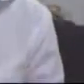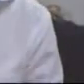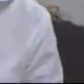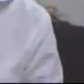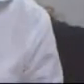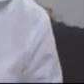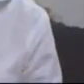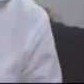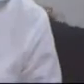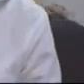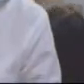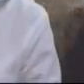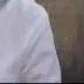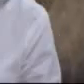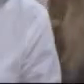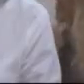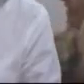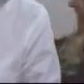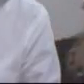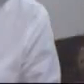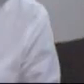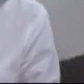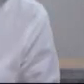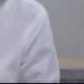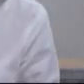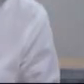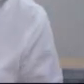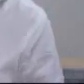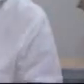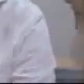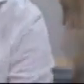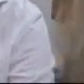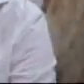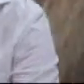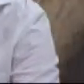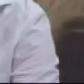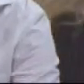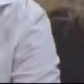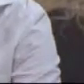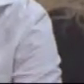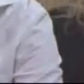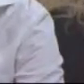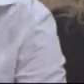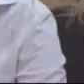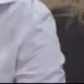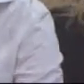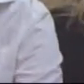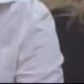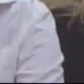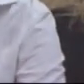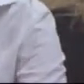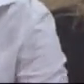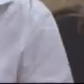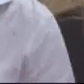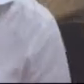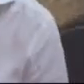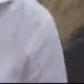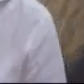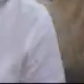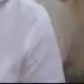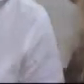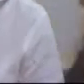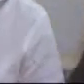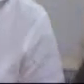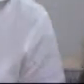corrigir, senhor presidente, onde se lê Z, leia-se S no meu nome, Júlio César Pereira dos